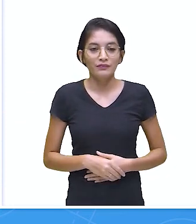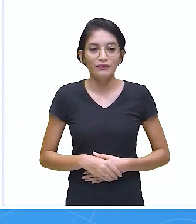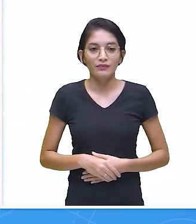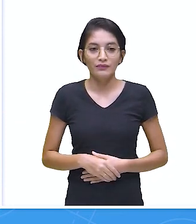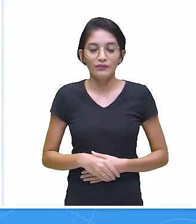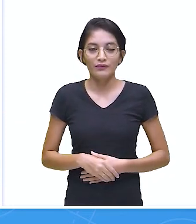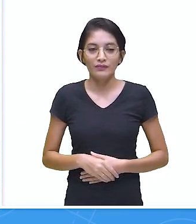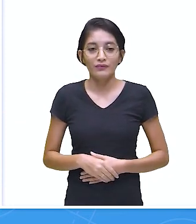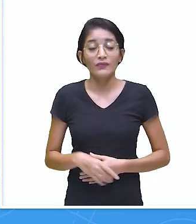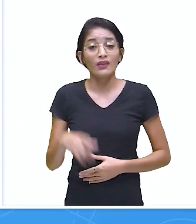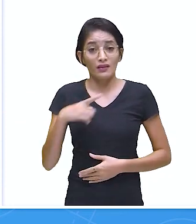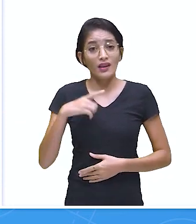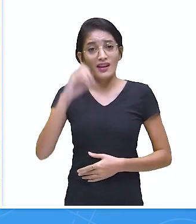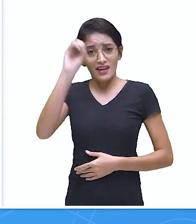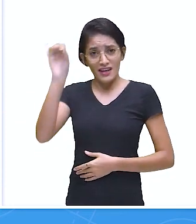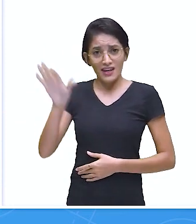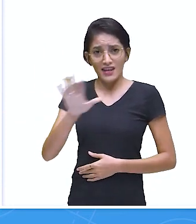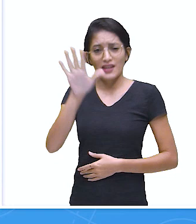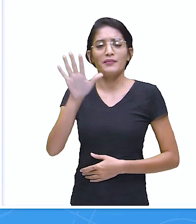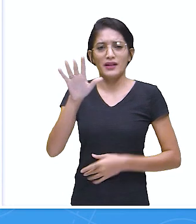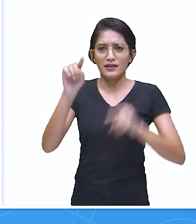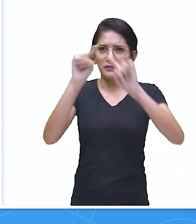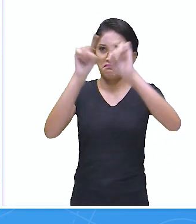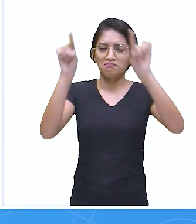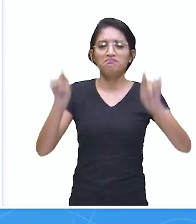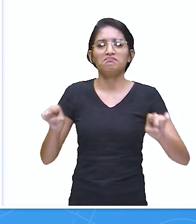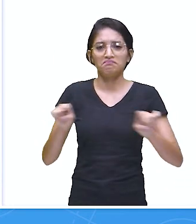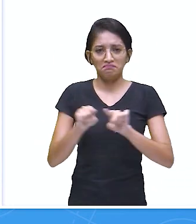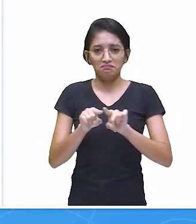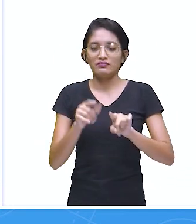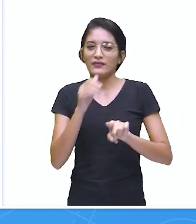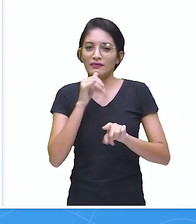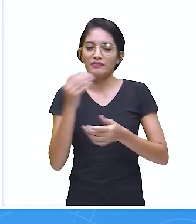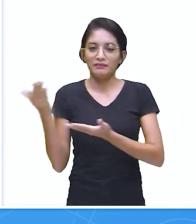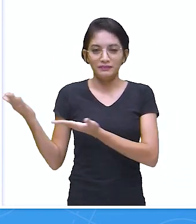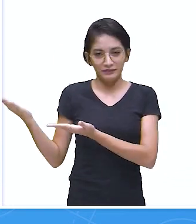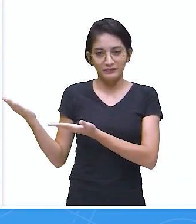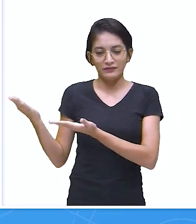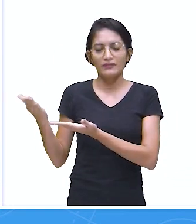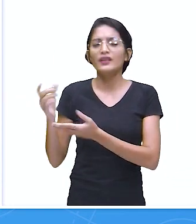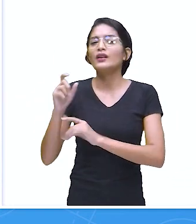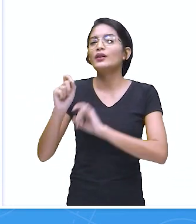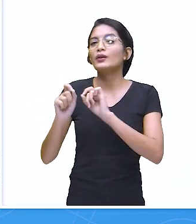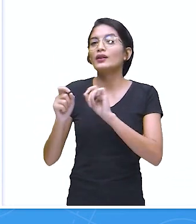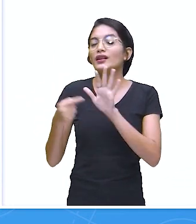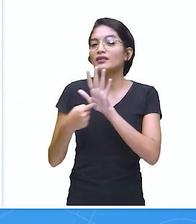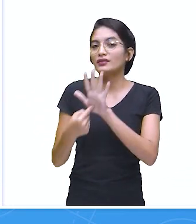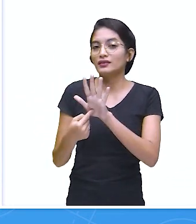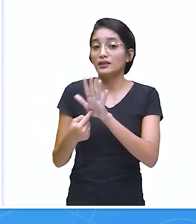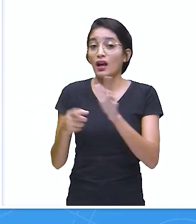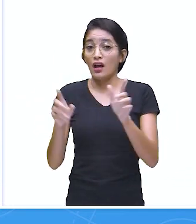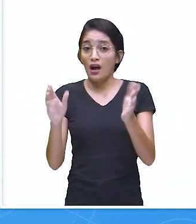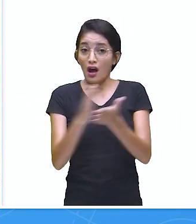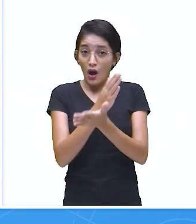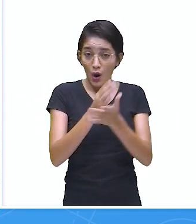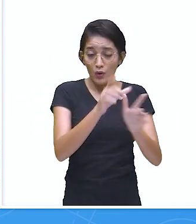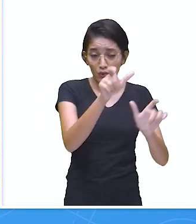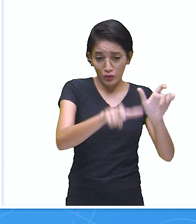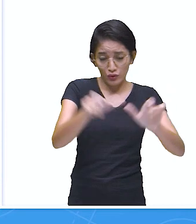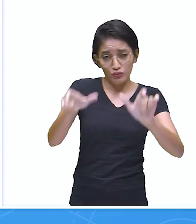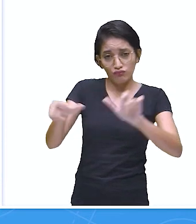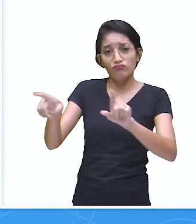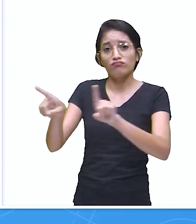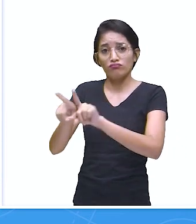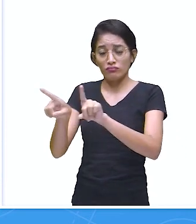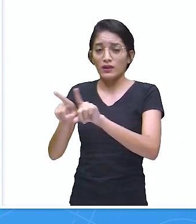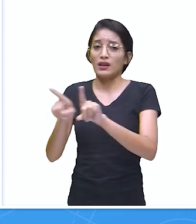olha, um cartoon, um exemplo aí, ó. Temos aí, o que nós temos? Alguns personagens, não é isso? Temos